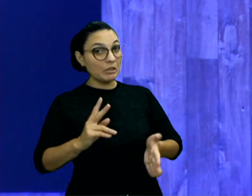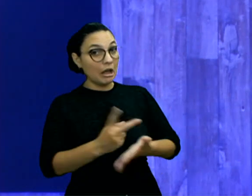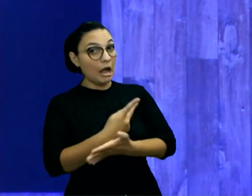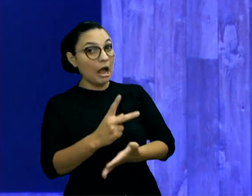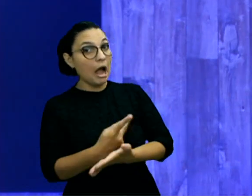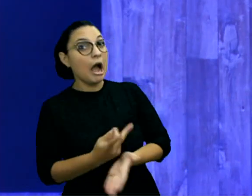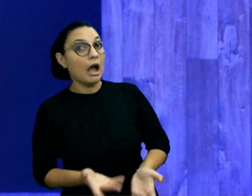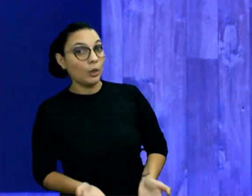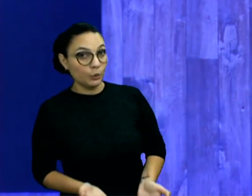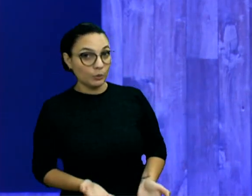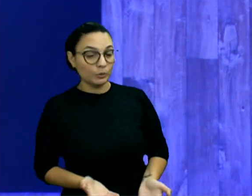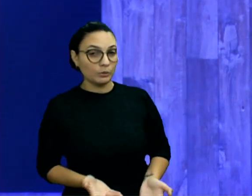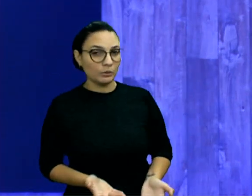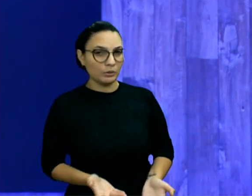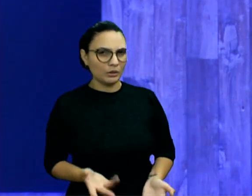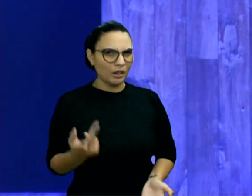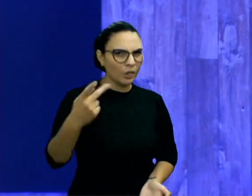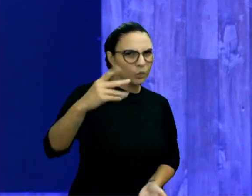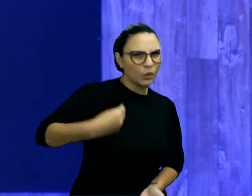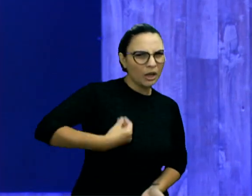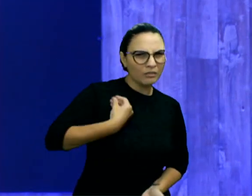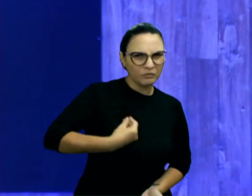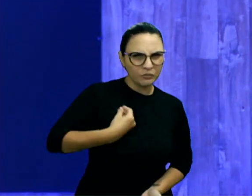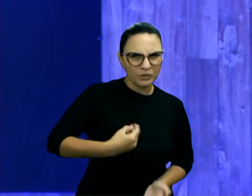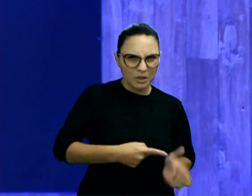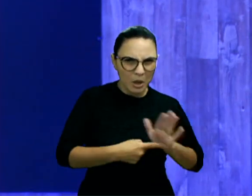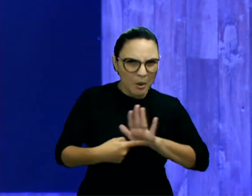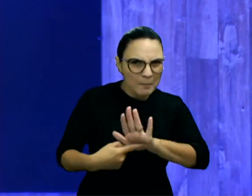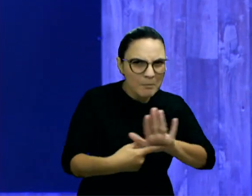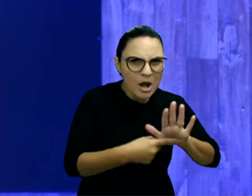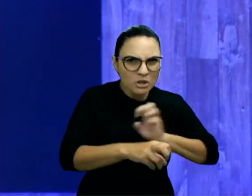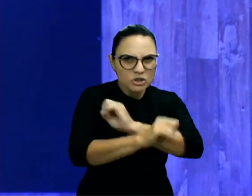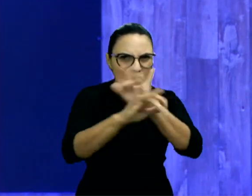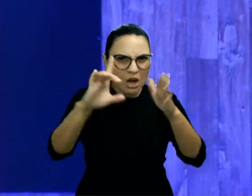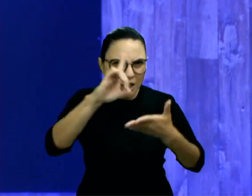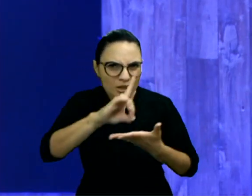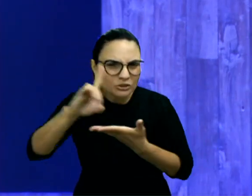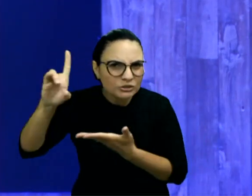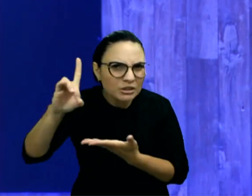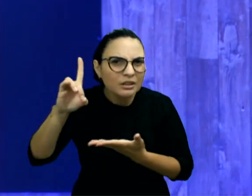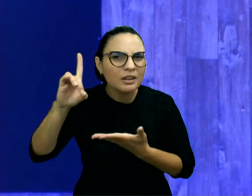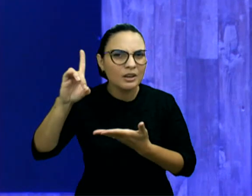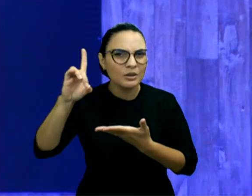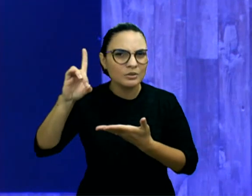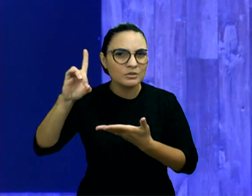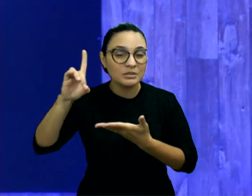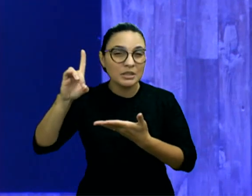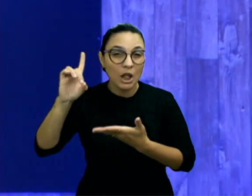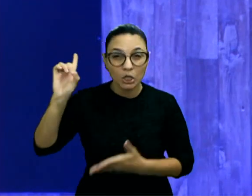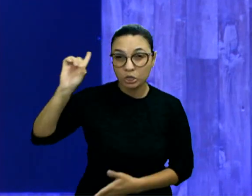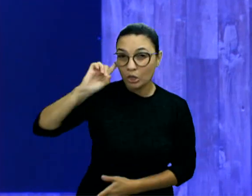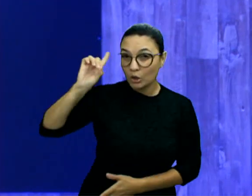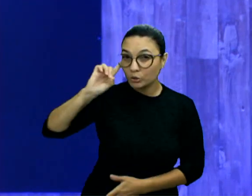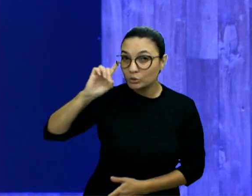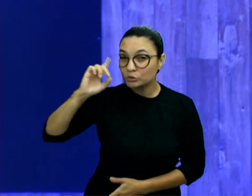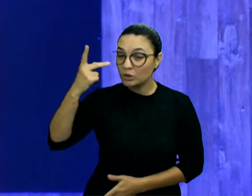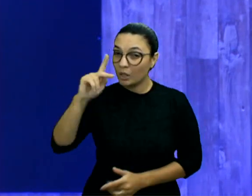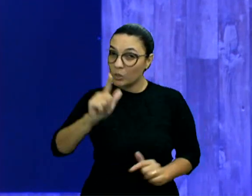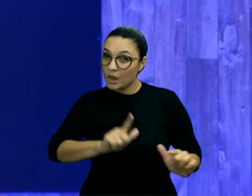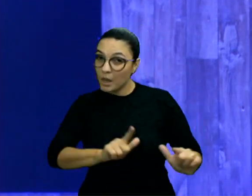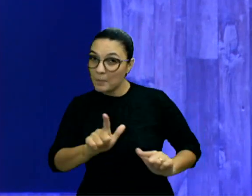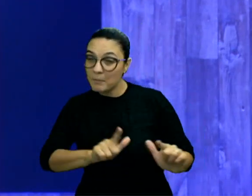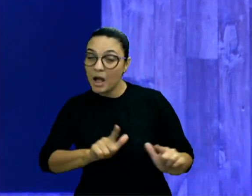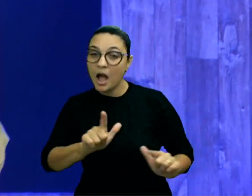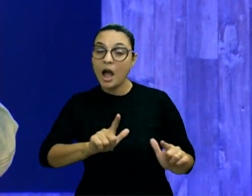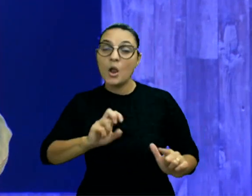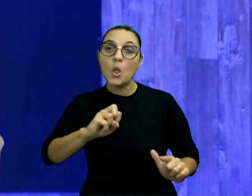podemos resplandecer a glória de Deus, nós temos feito isso? Será que no nosso dia a dia, no nosso trabalho,